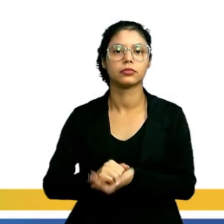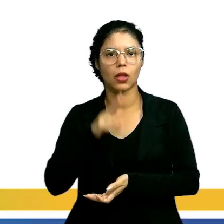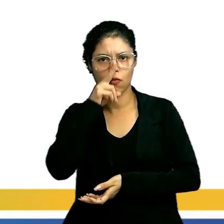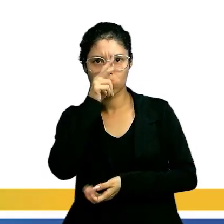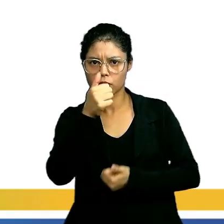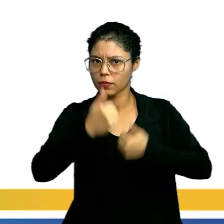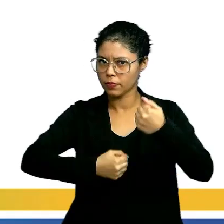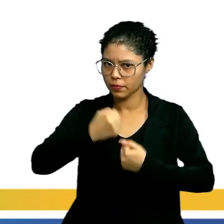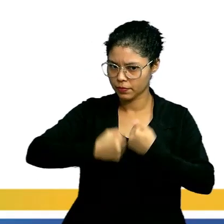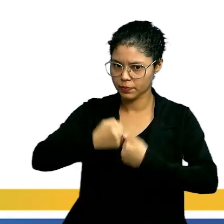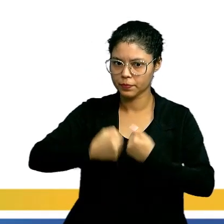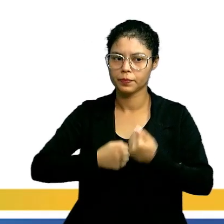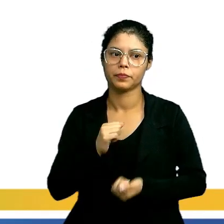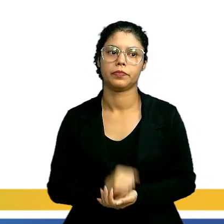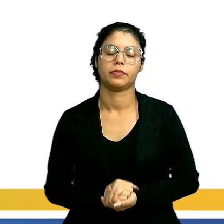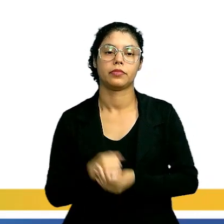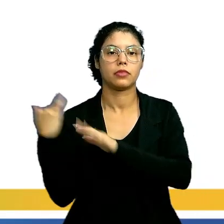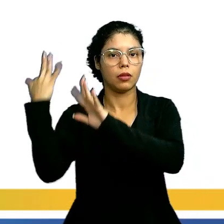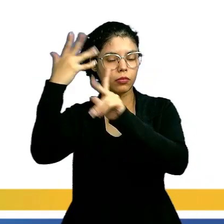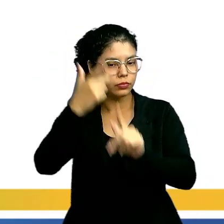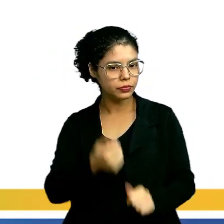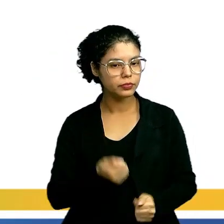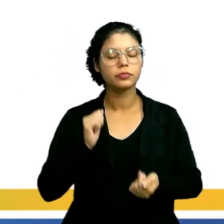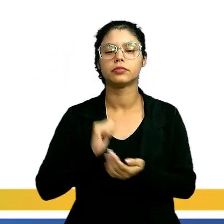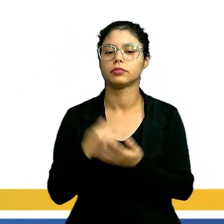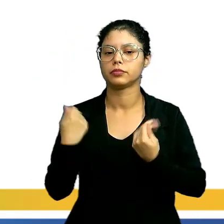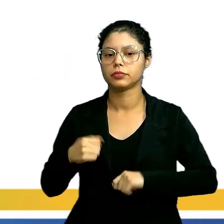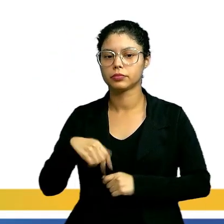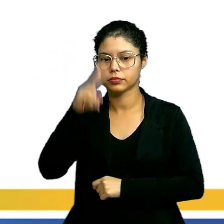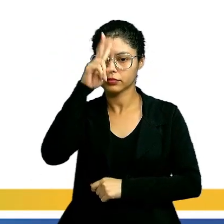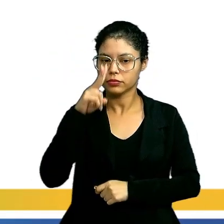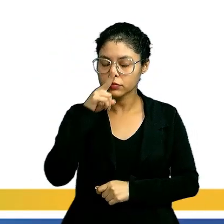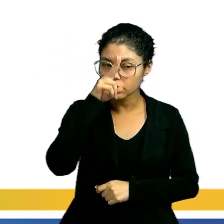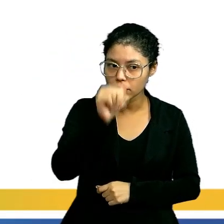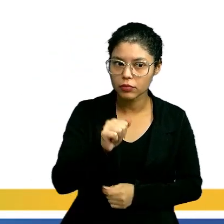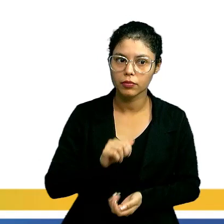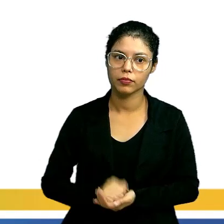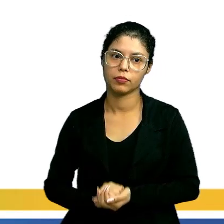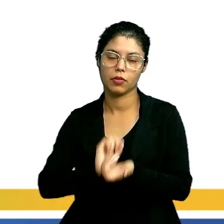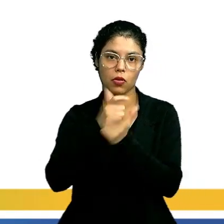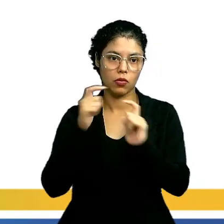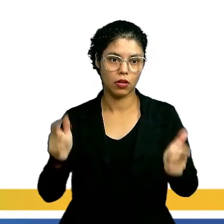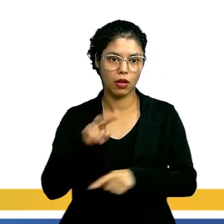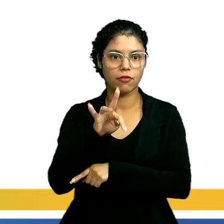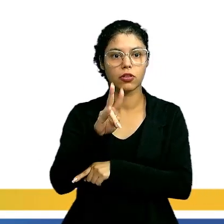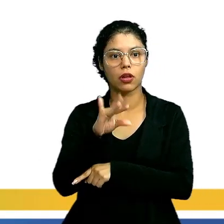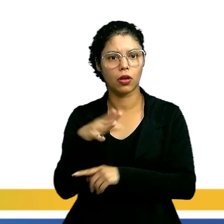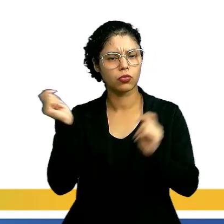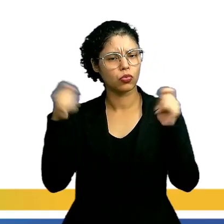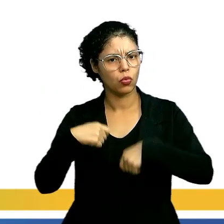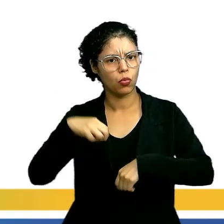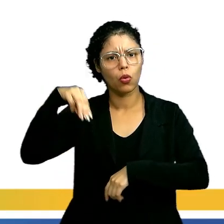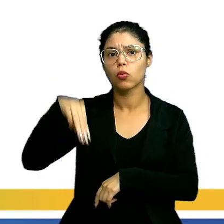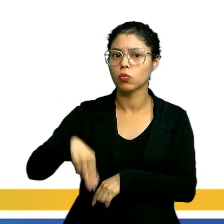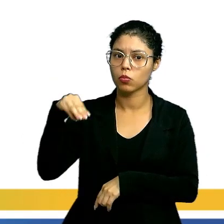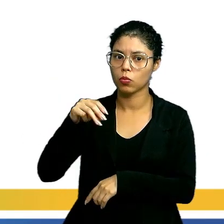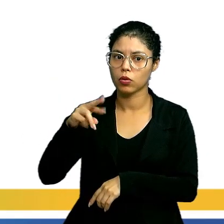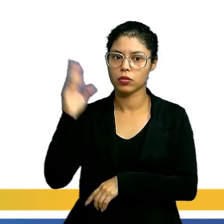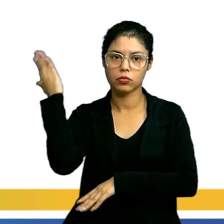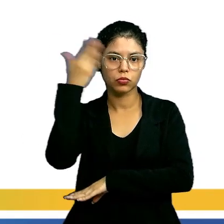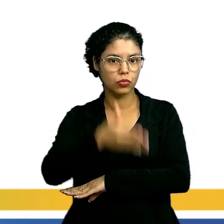atrito. Para relembrar, devemos lembrar que força ela é uma grandeza vetorial que possui